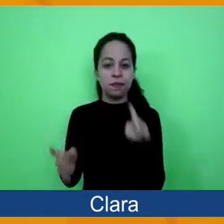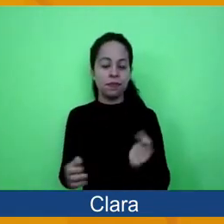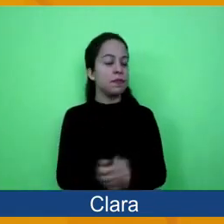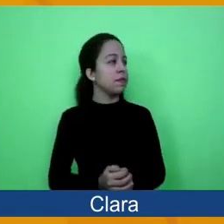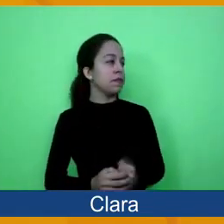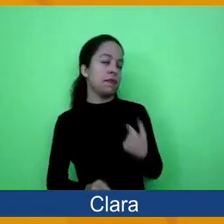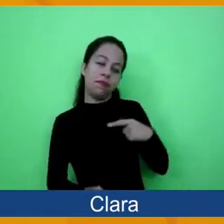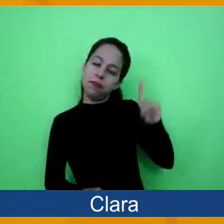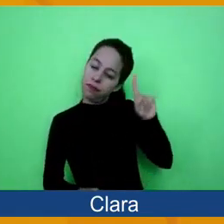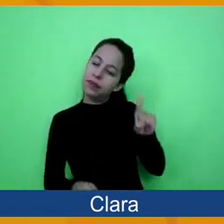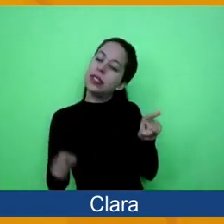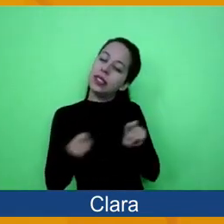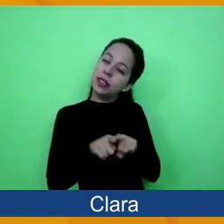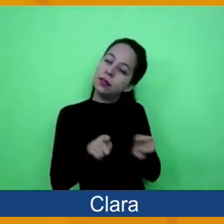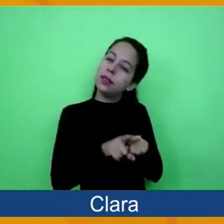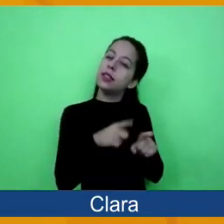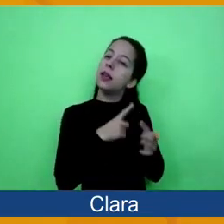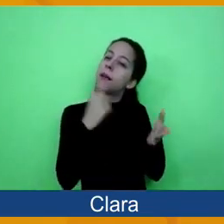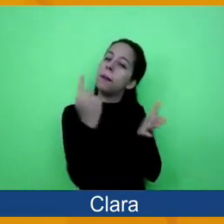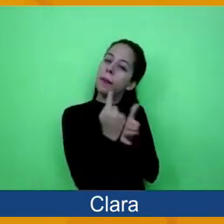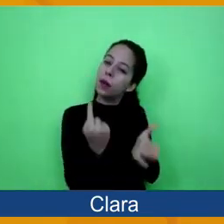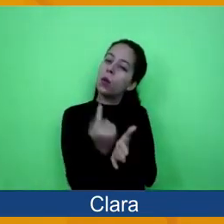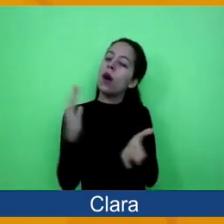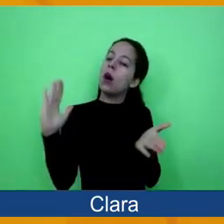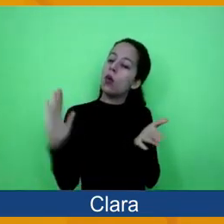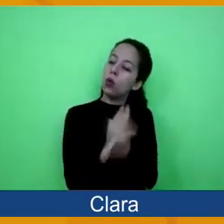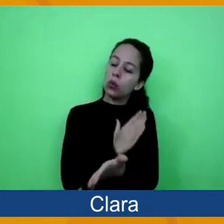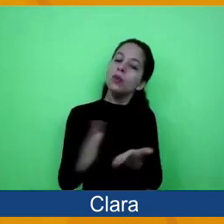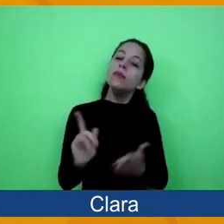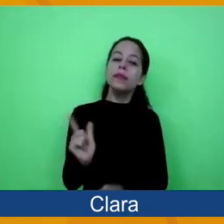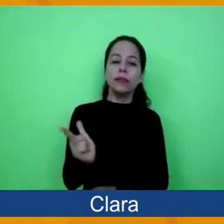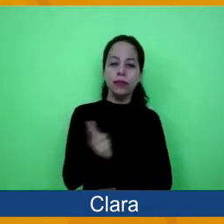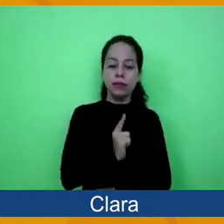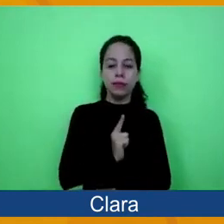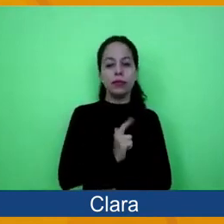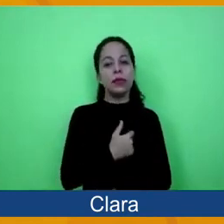dessas perguntas, tentando contribuir também.